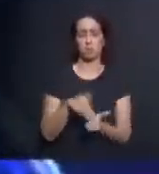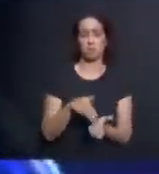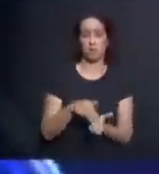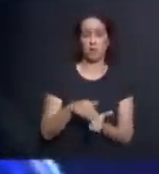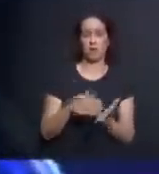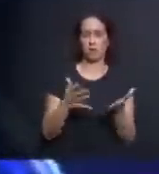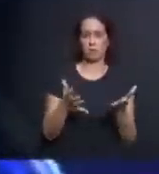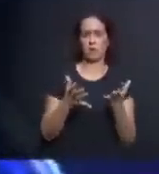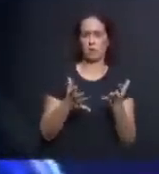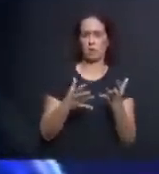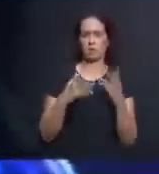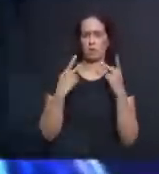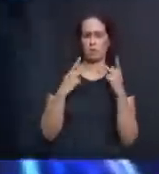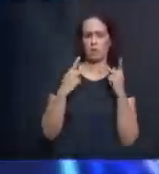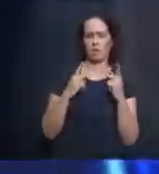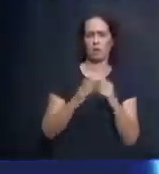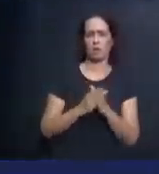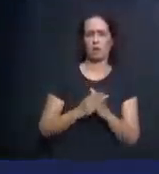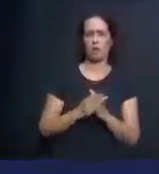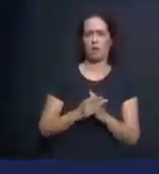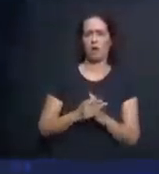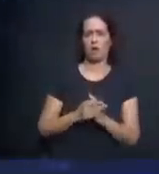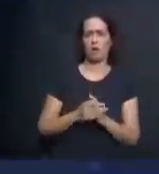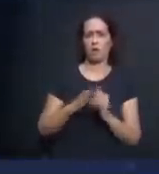sua pornografia. Eu falei: não.